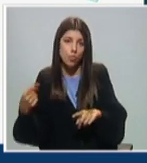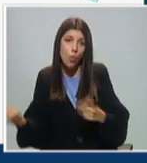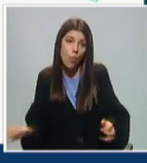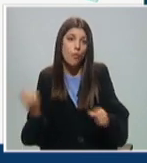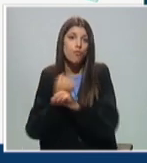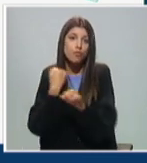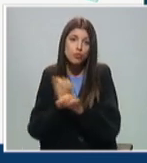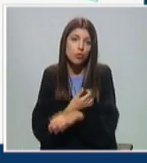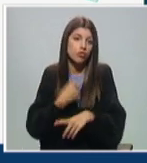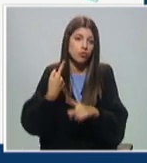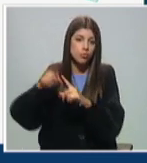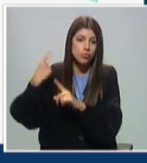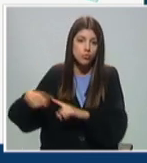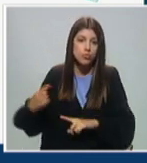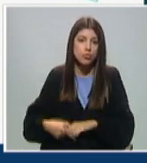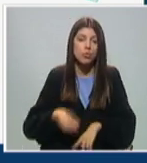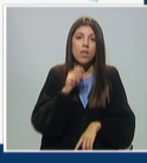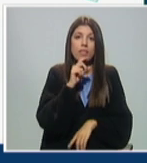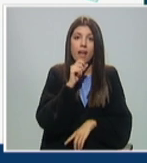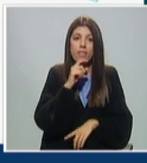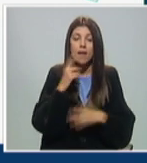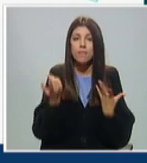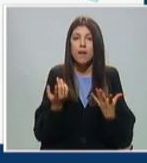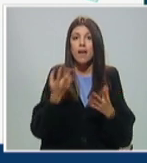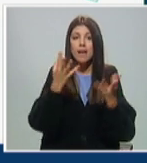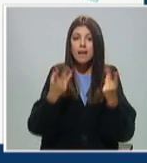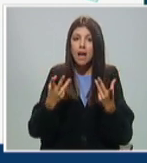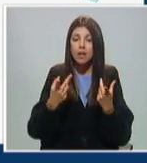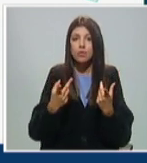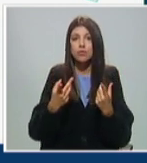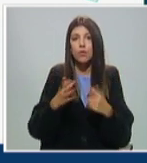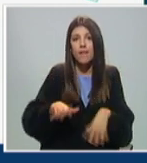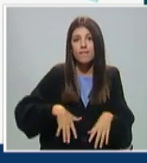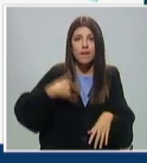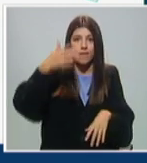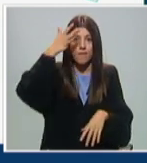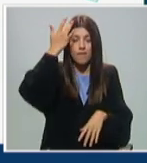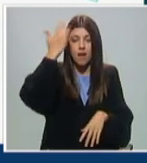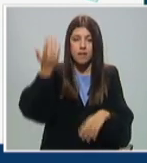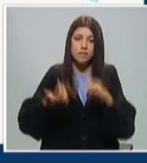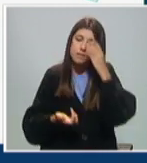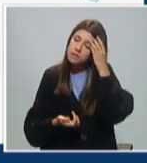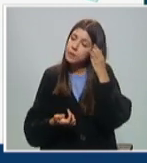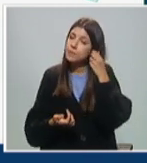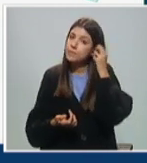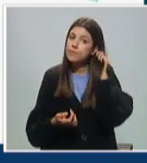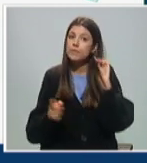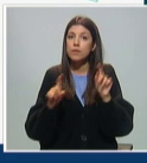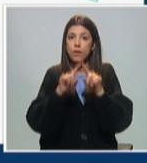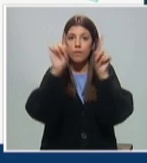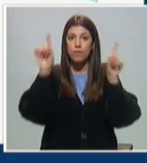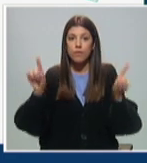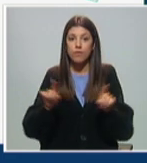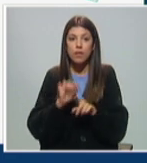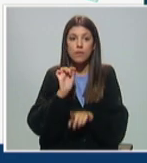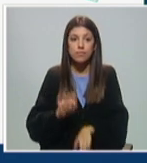permite automatizar muitos cálculos. Então, como é que se organiza a folha de cálculo?